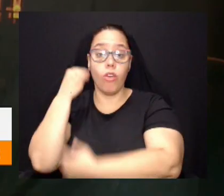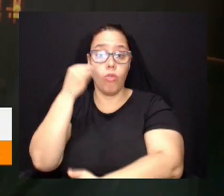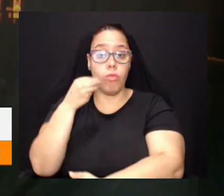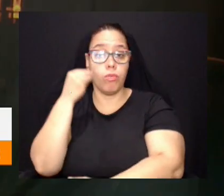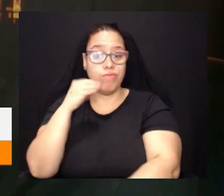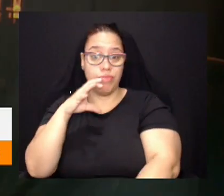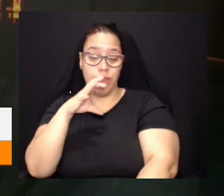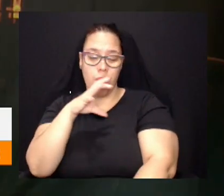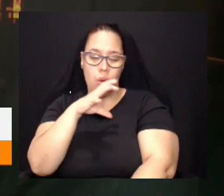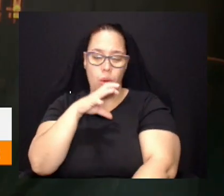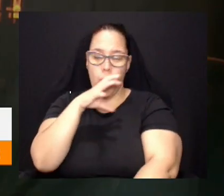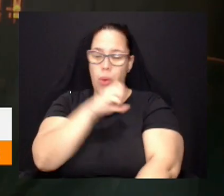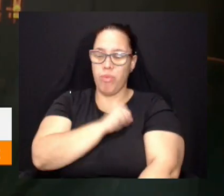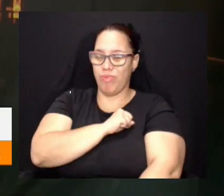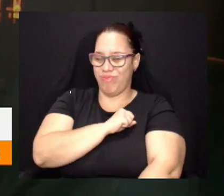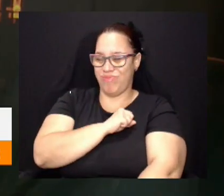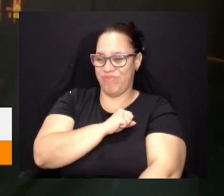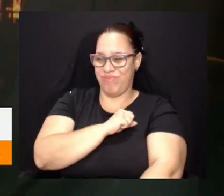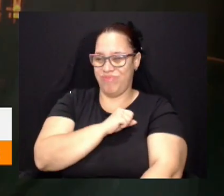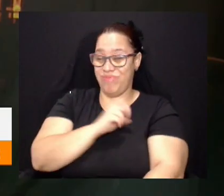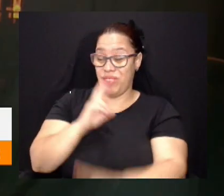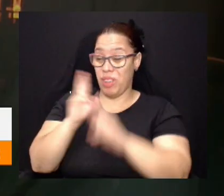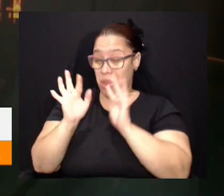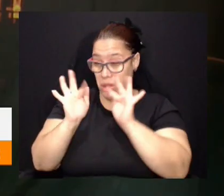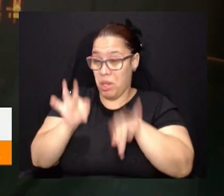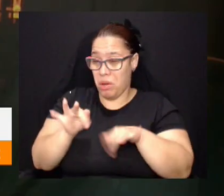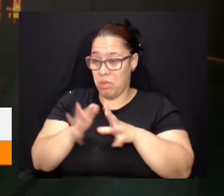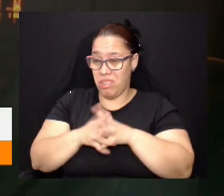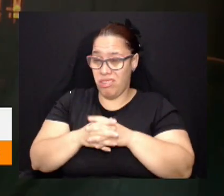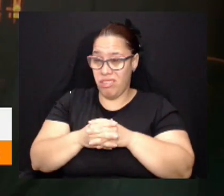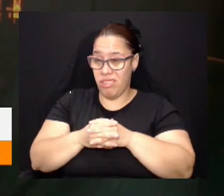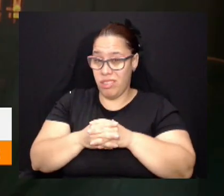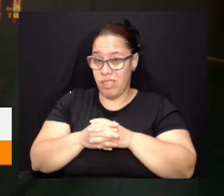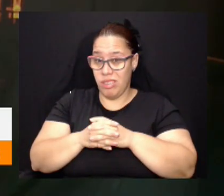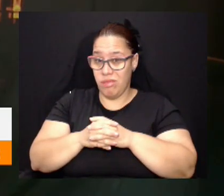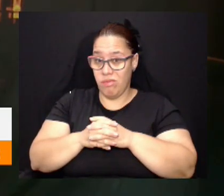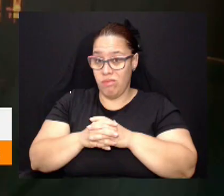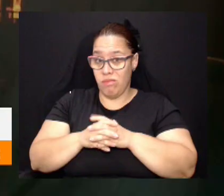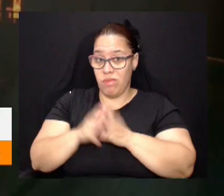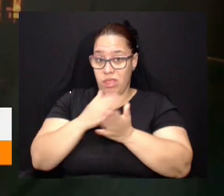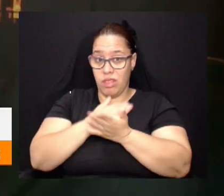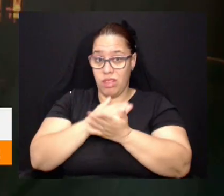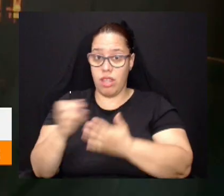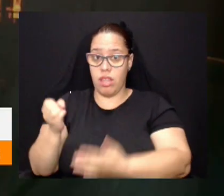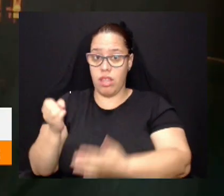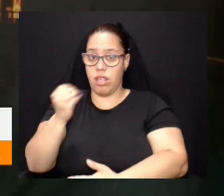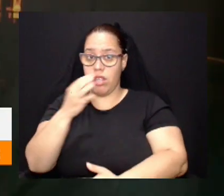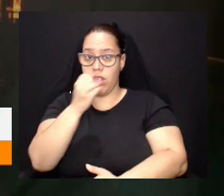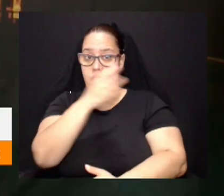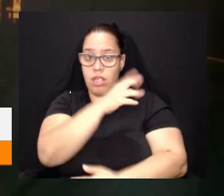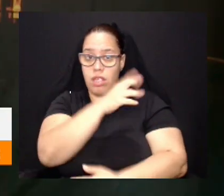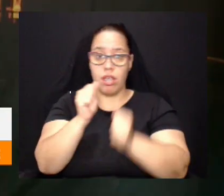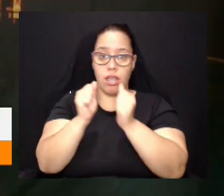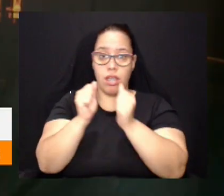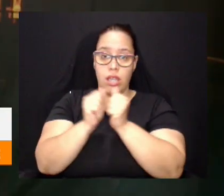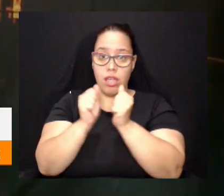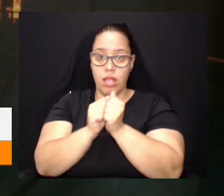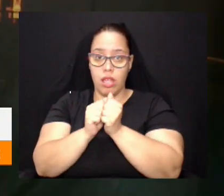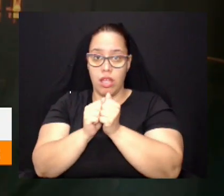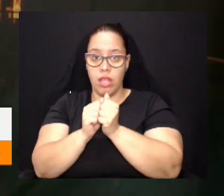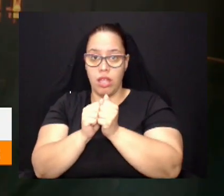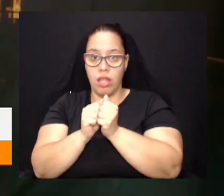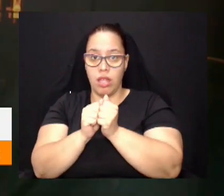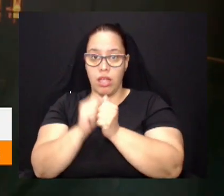quando o relacionamento está no fim, tem muita gente que começa a querer viajar junto e fazer alguma coisa para poder, de repente,